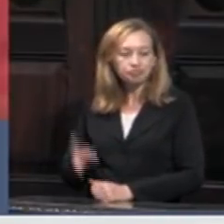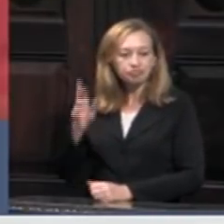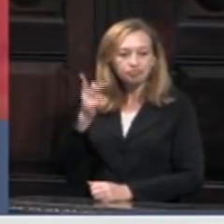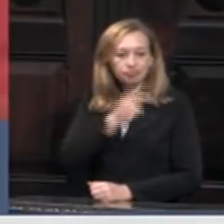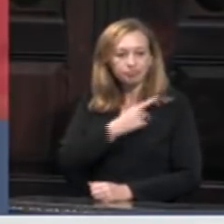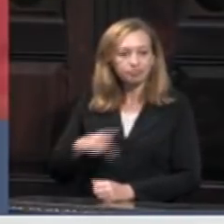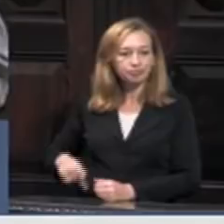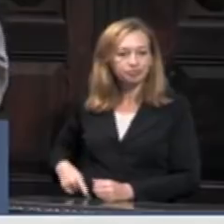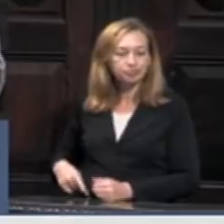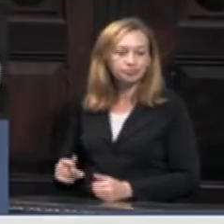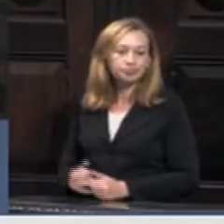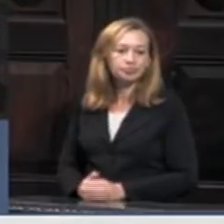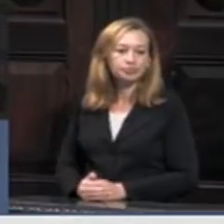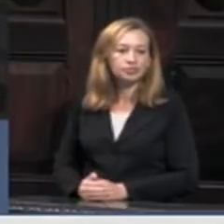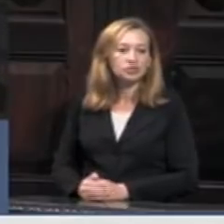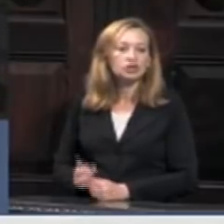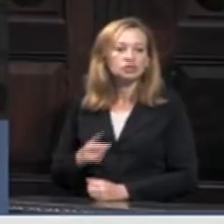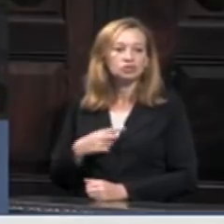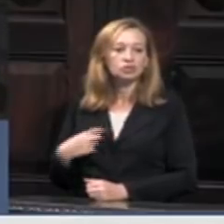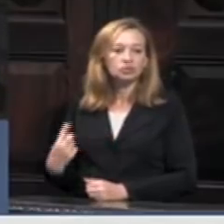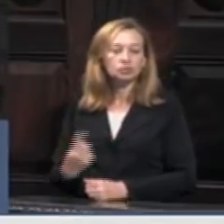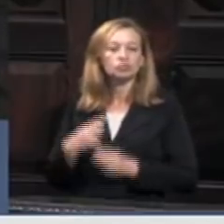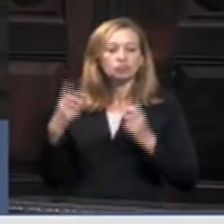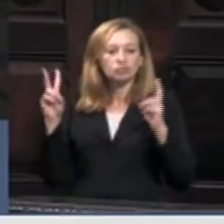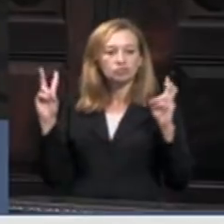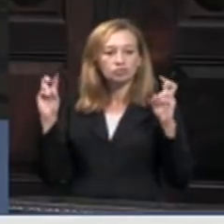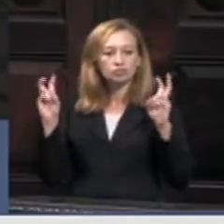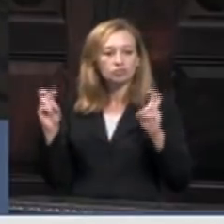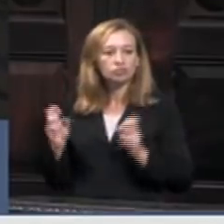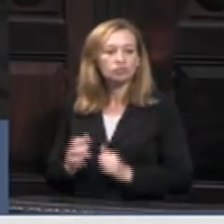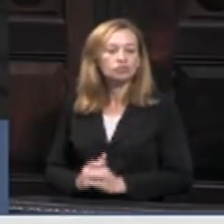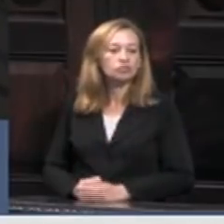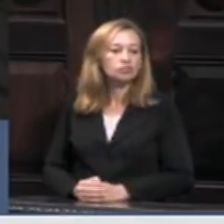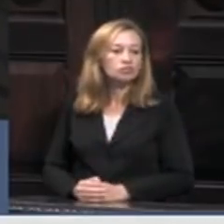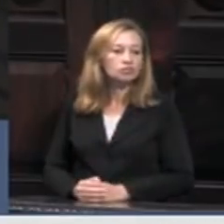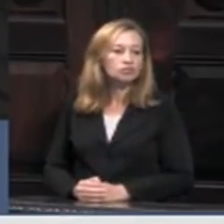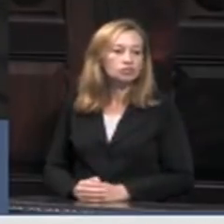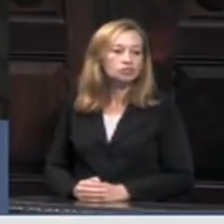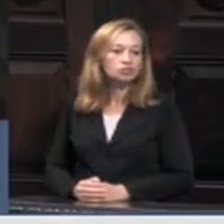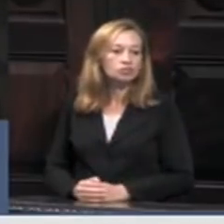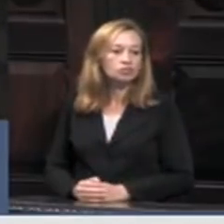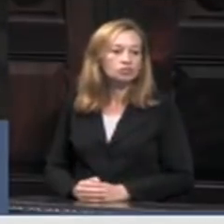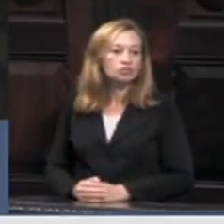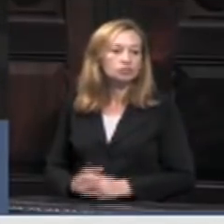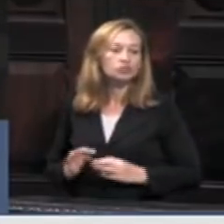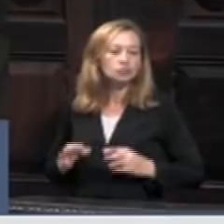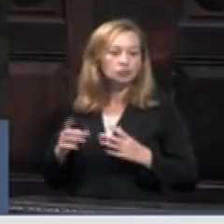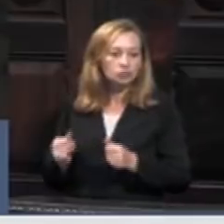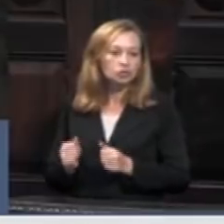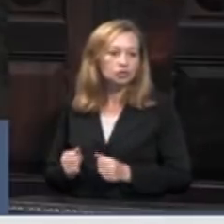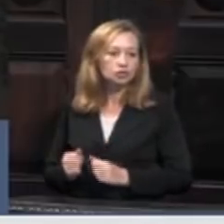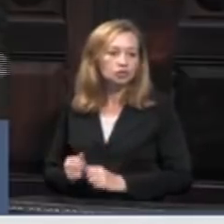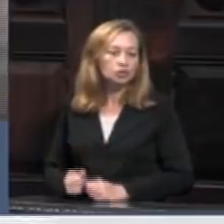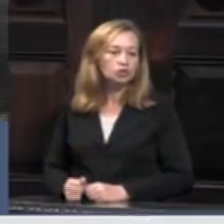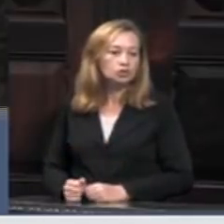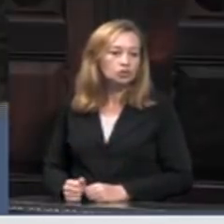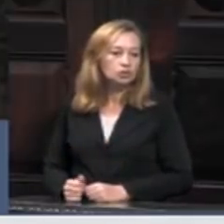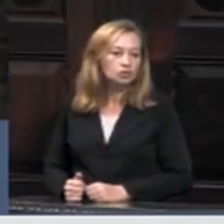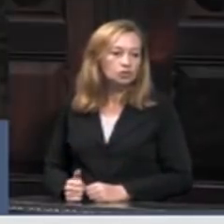Presidente, nossos destaques são os destaques de todos os anos, de